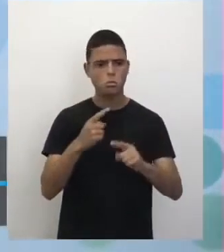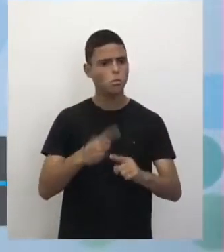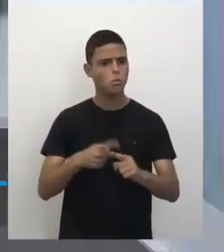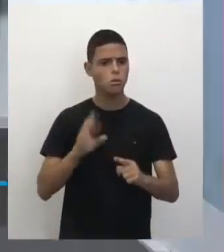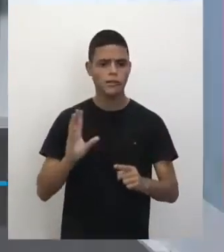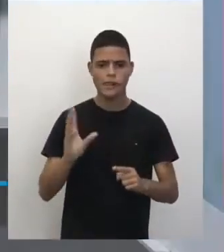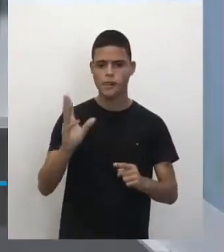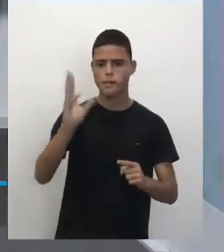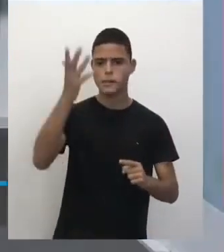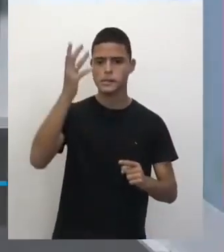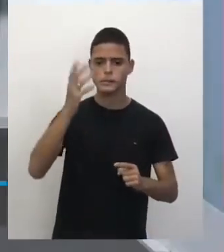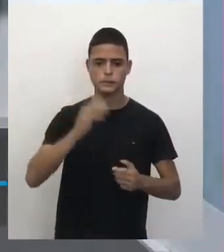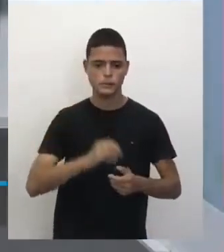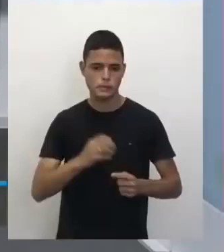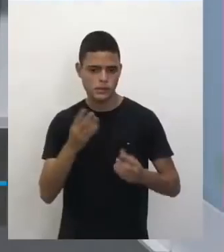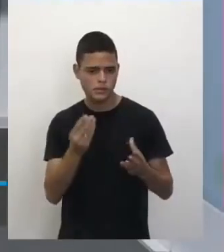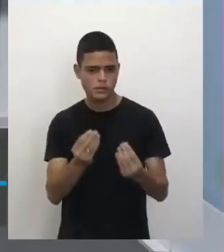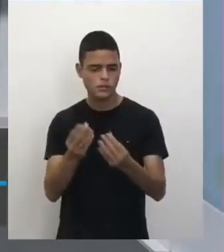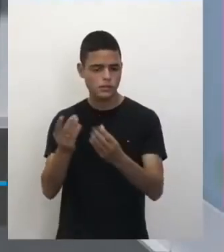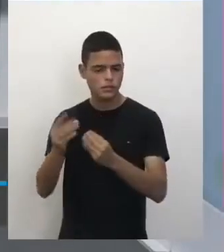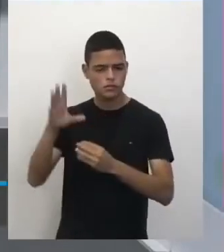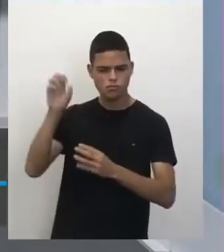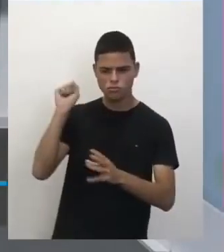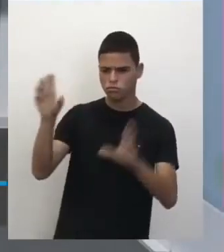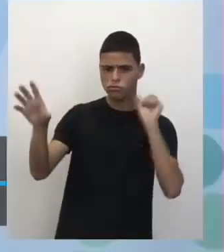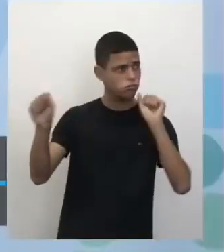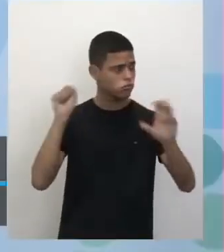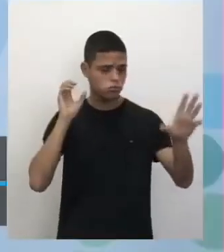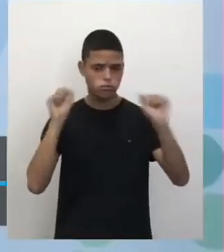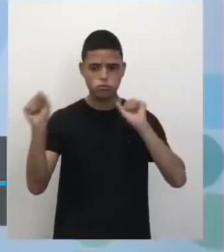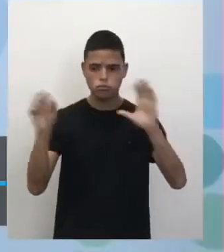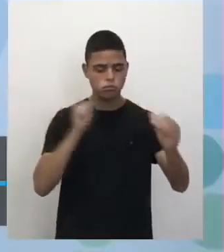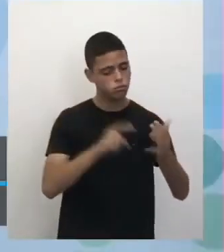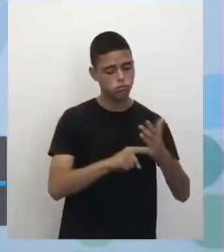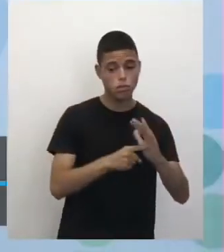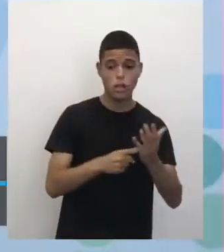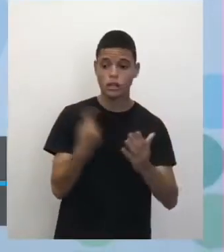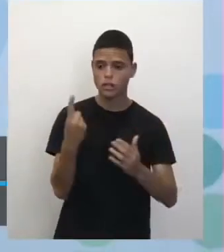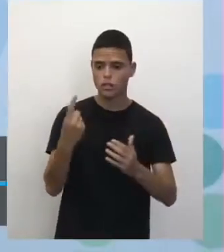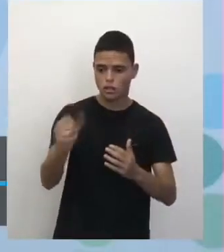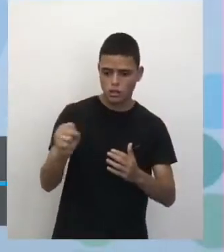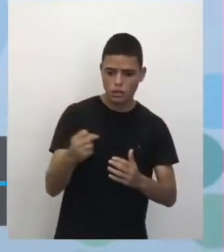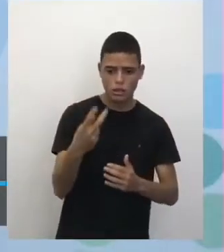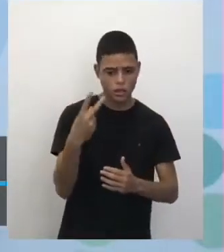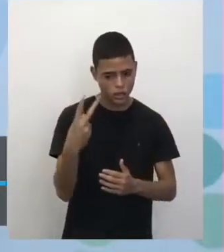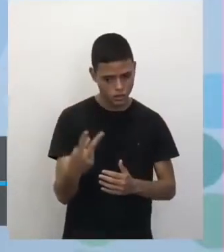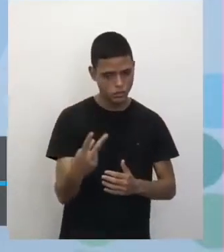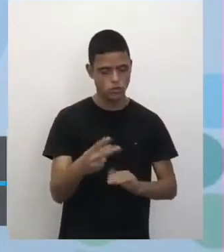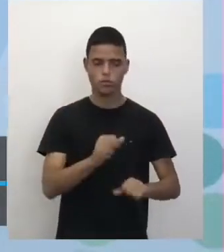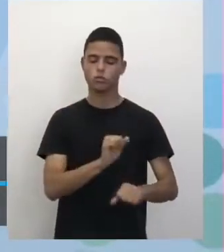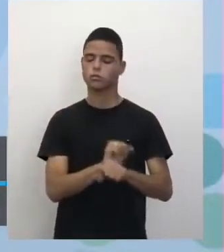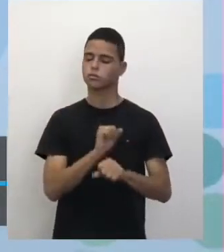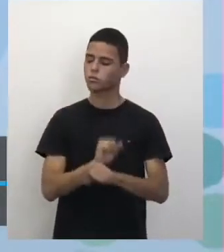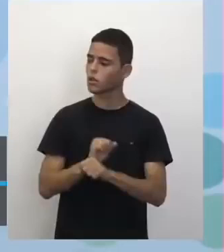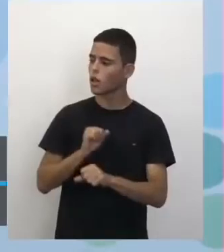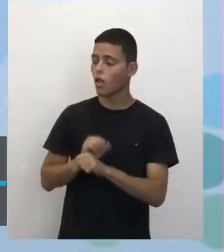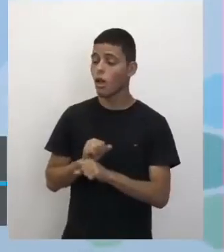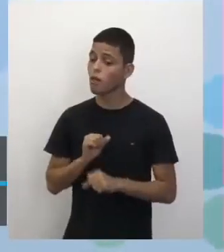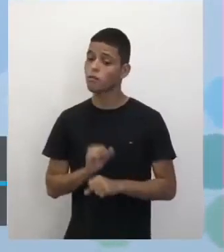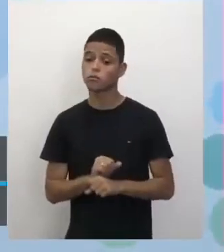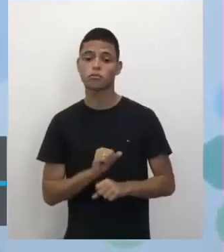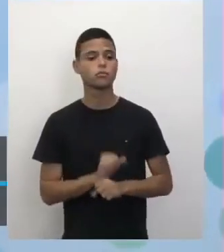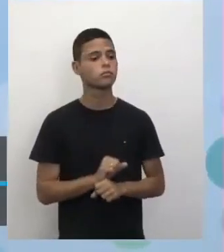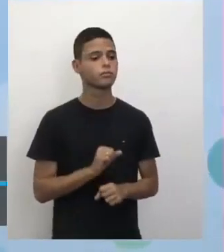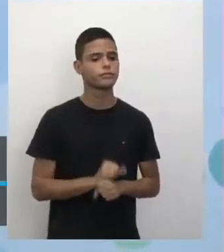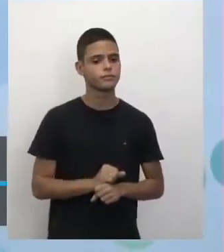precisa de manutenção, tem que parar uma. Isso, então sempre se utiliza aí 18 turbinas e 2 aí fica na manutenção, fica aí como reserva.